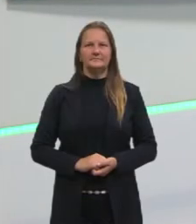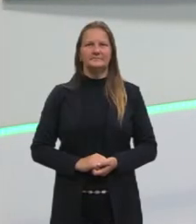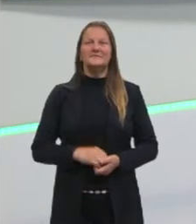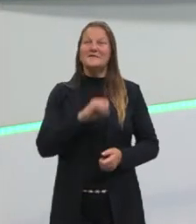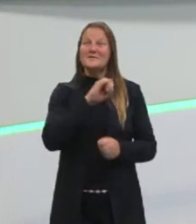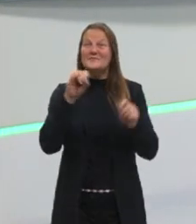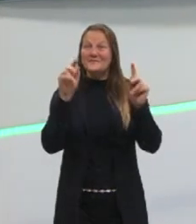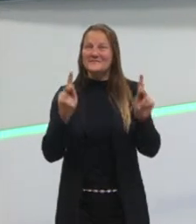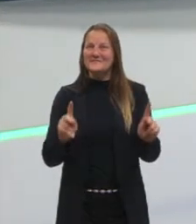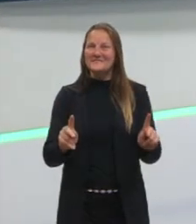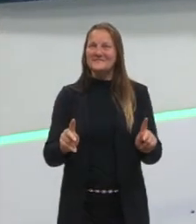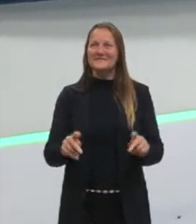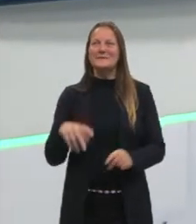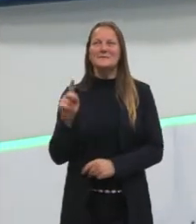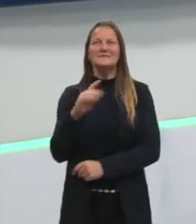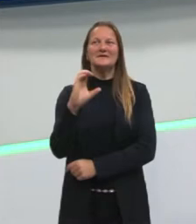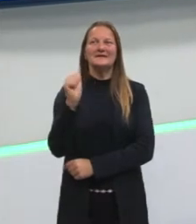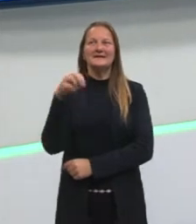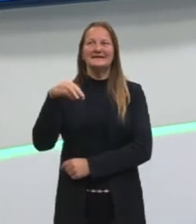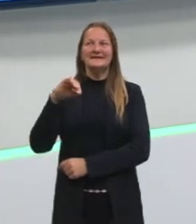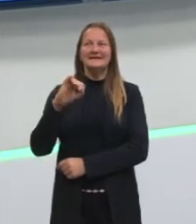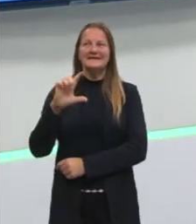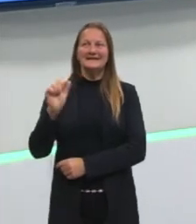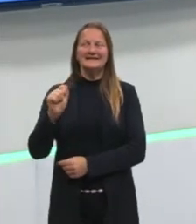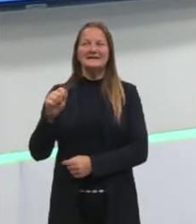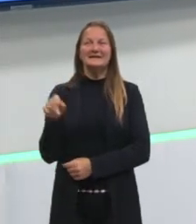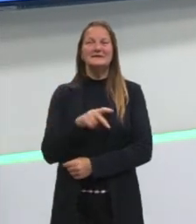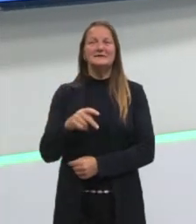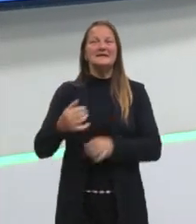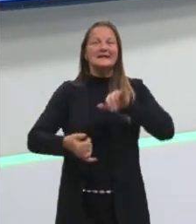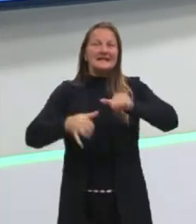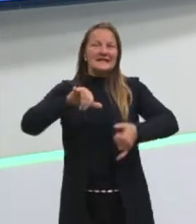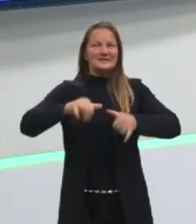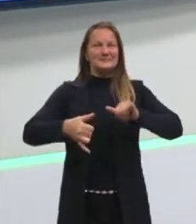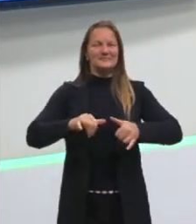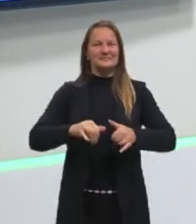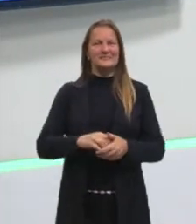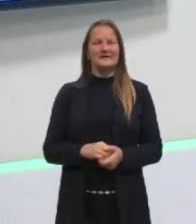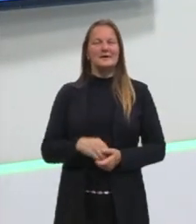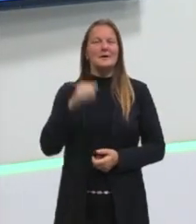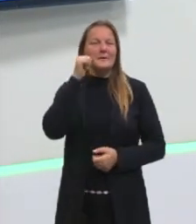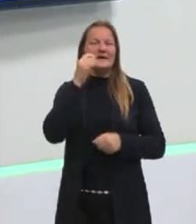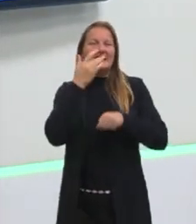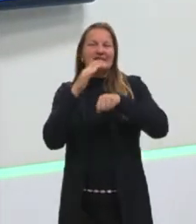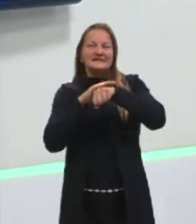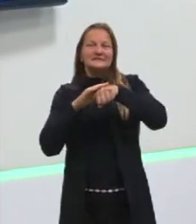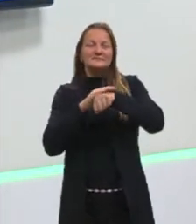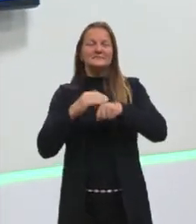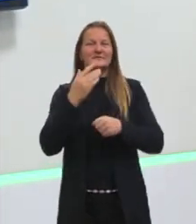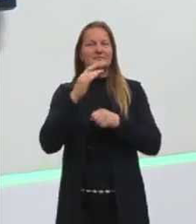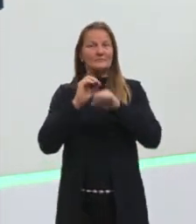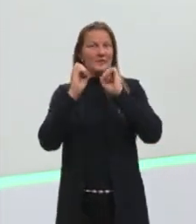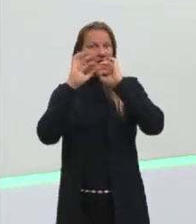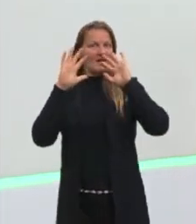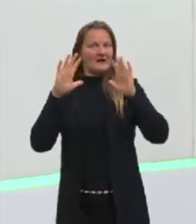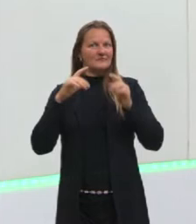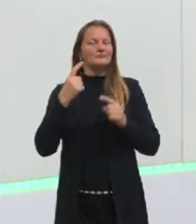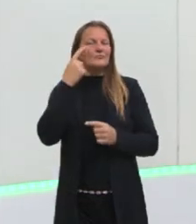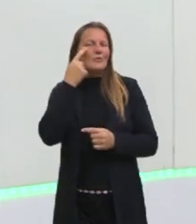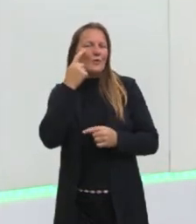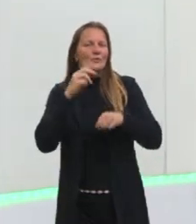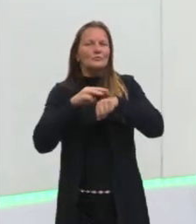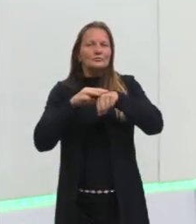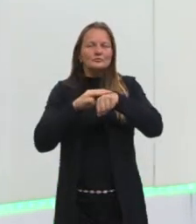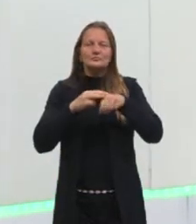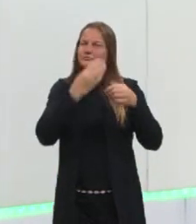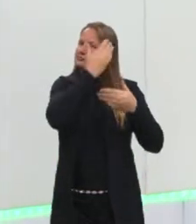Olá pessoal eu sou professora Camila grandini Sou professora de química são uma mulher branca de pele clara Olha esse